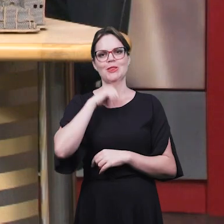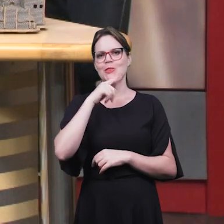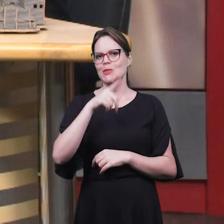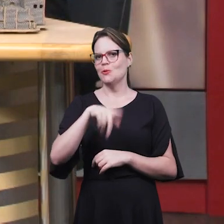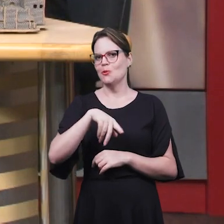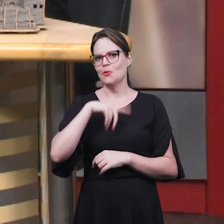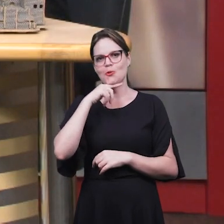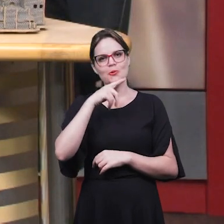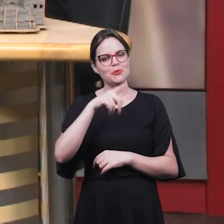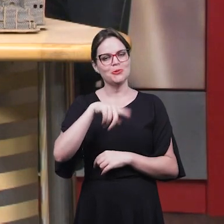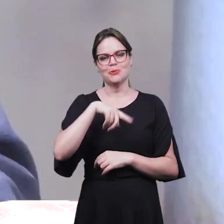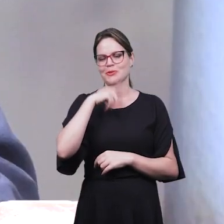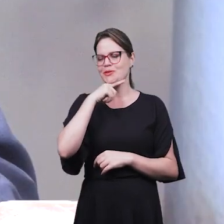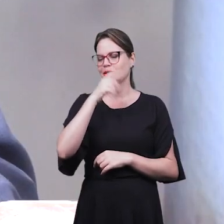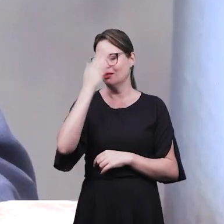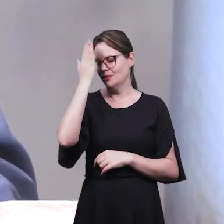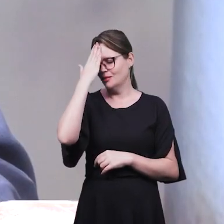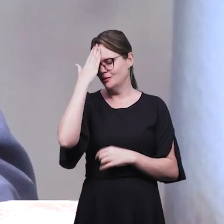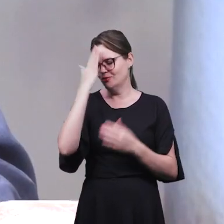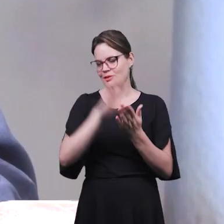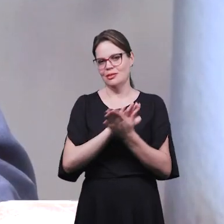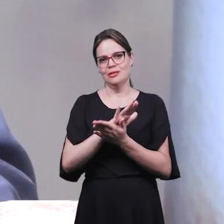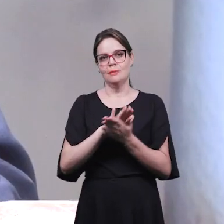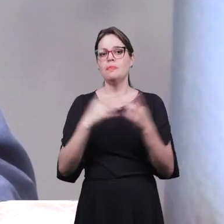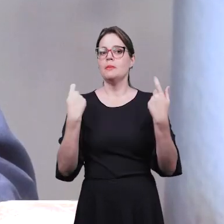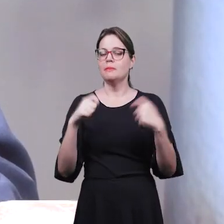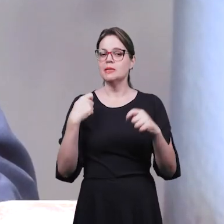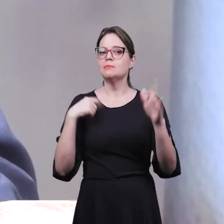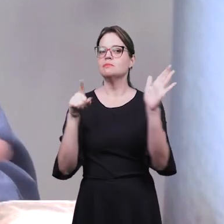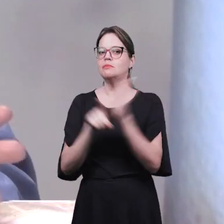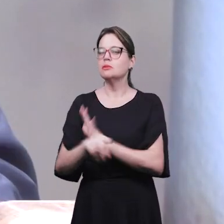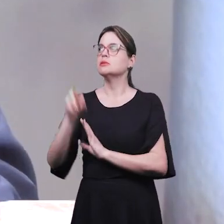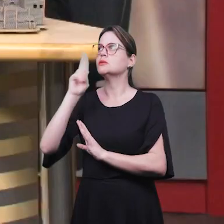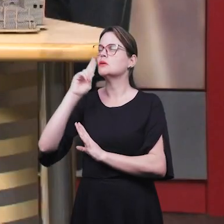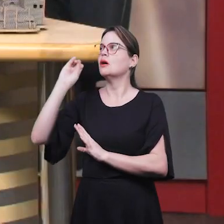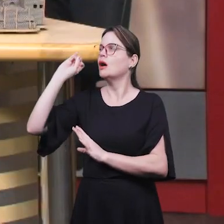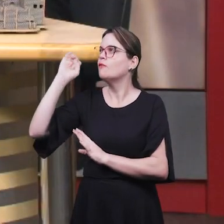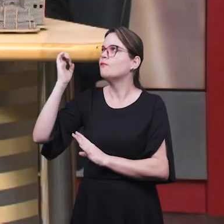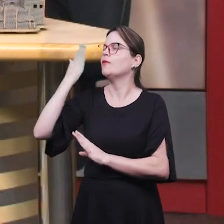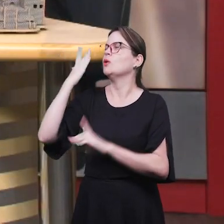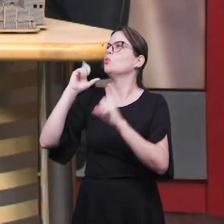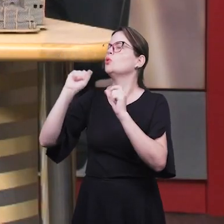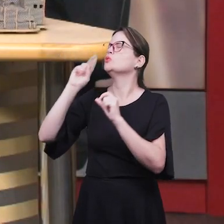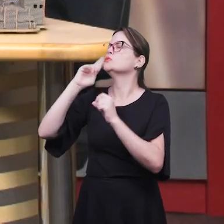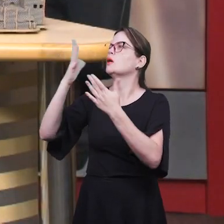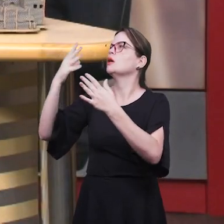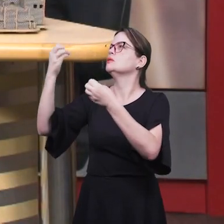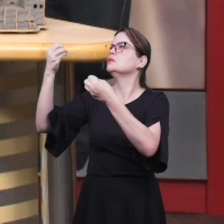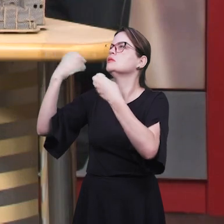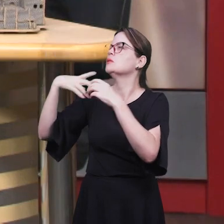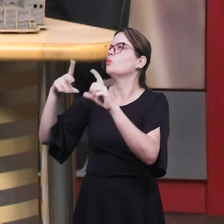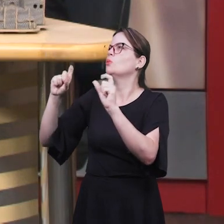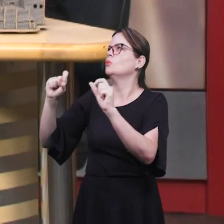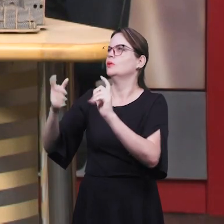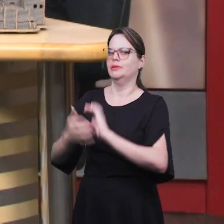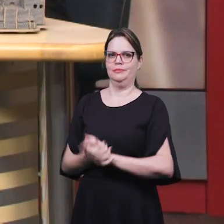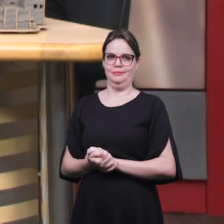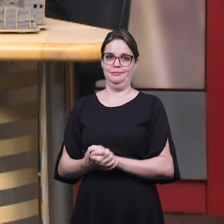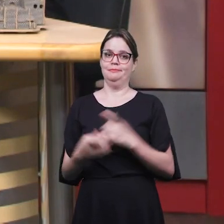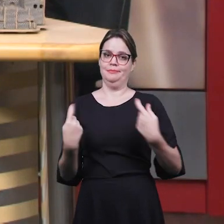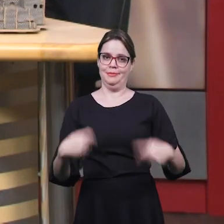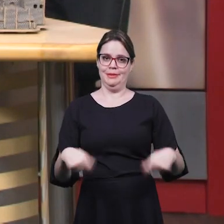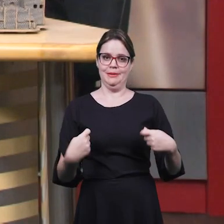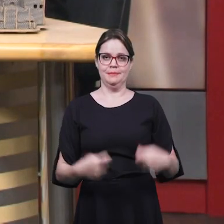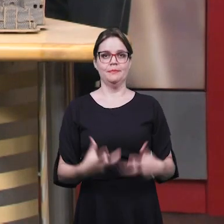pedir o Espírito Santo para revelar, o que o senhor quer mostrar com isso? Tem um sinal. Quer ver um fato semelhante?